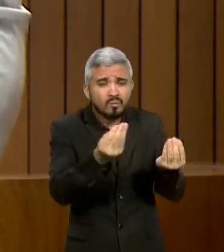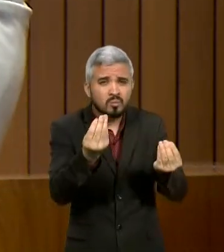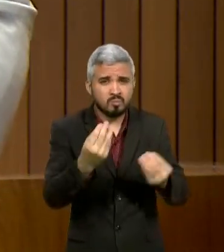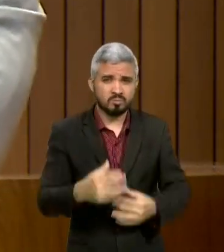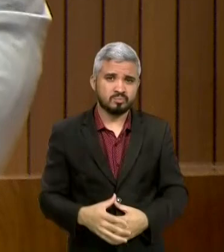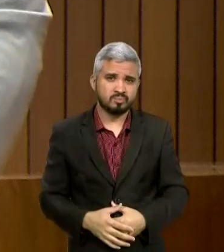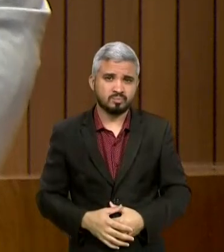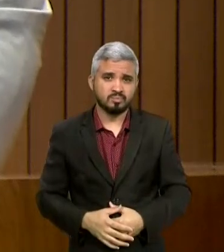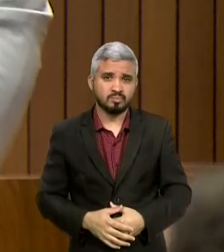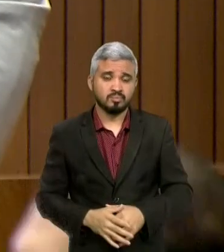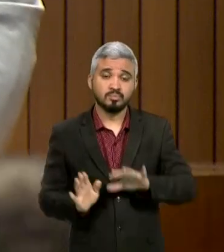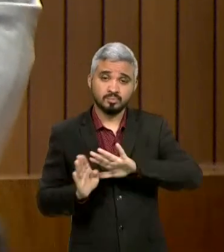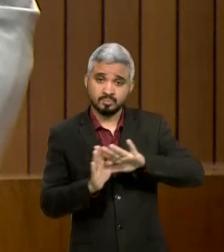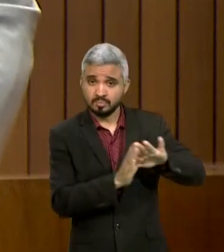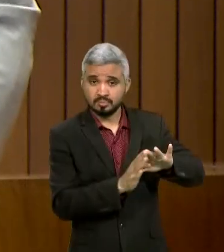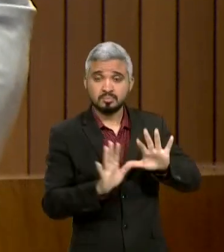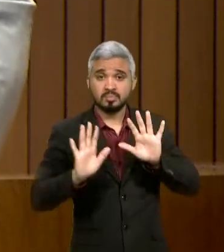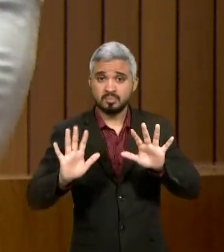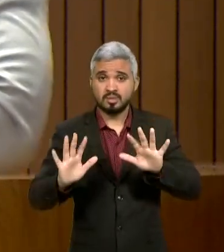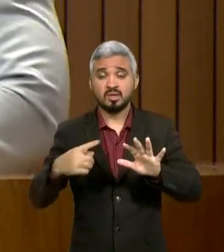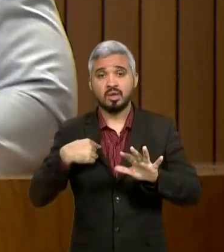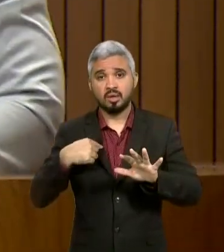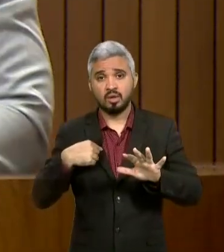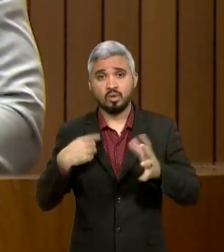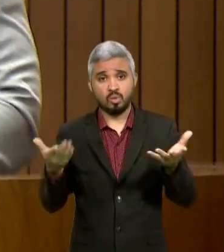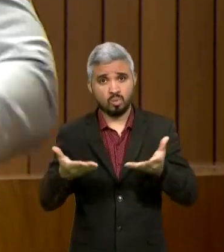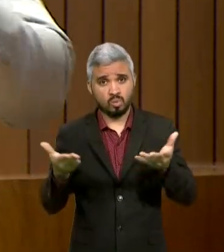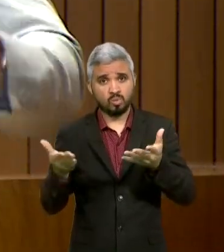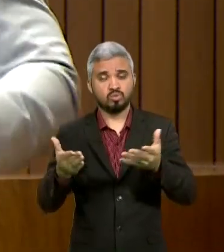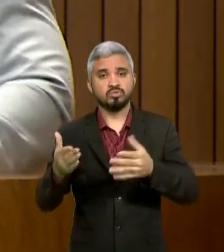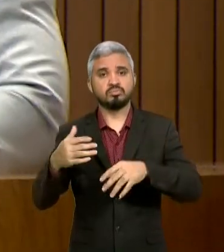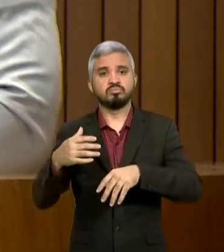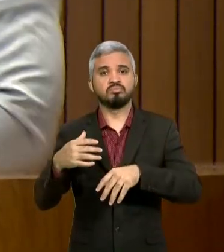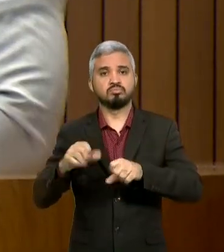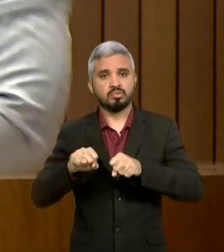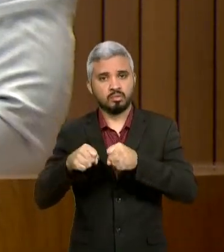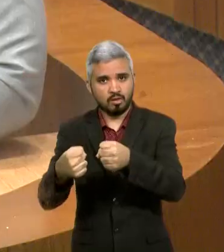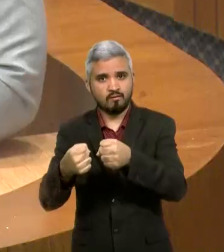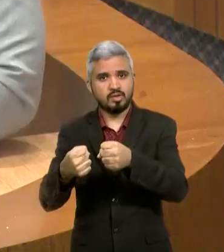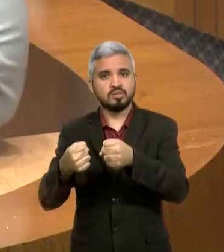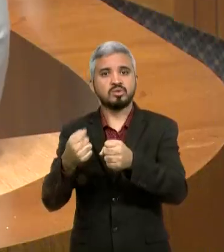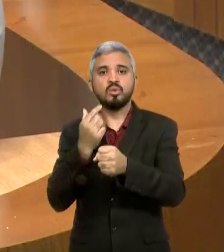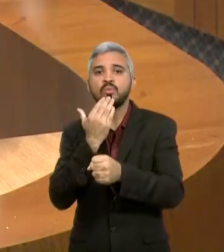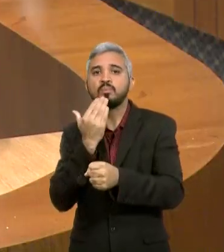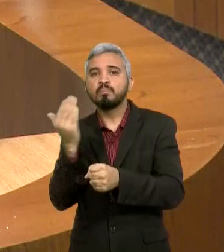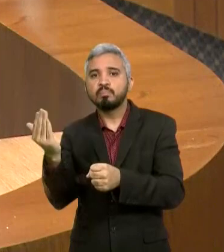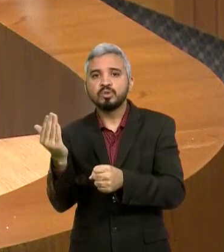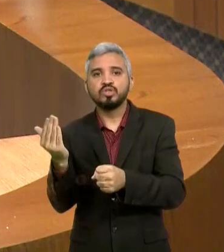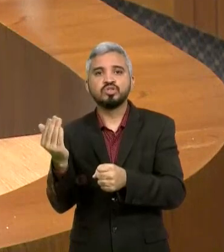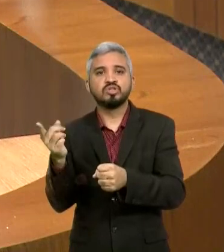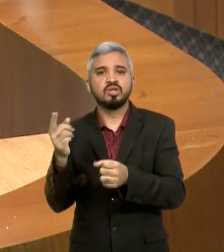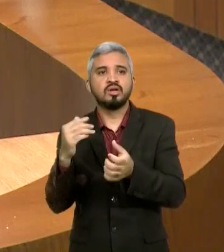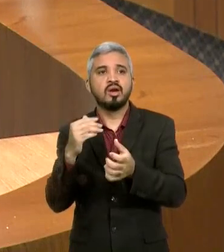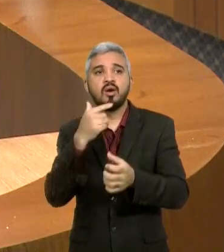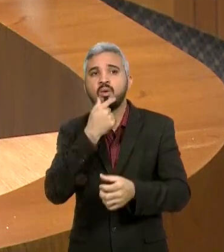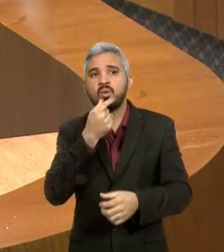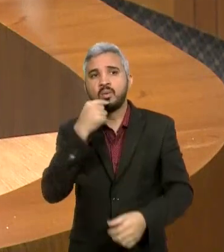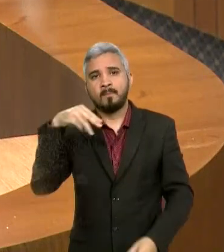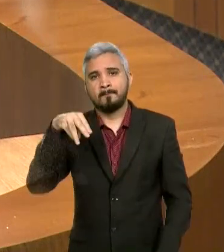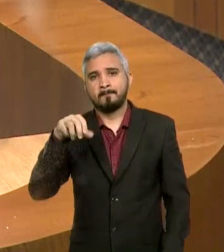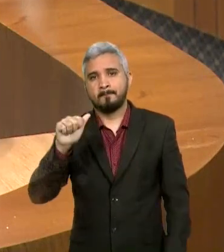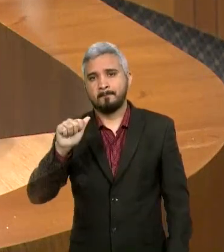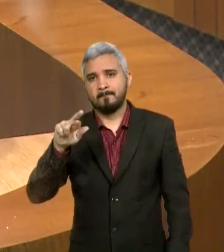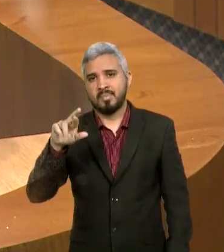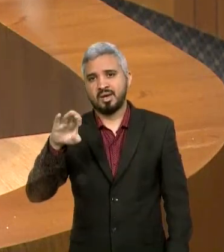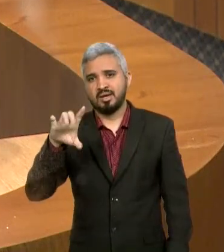de uma indicação e de um ofício que nós fizemos ao secretário da Fazenda do Estado do Maranhão, ao senhor Marcelo Ribeiro Alves, para que